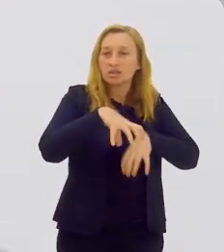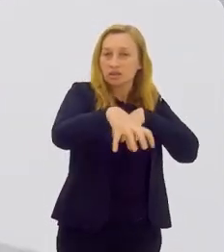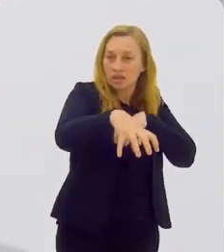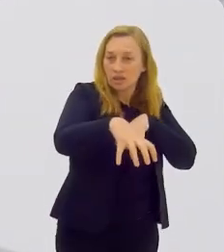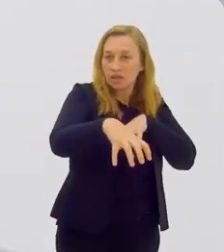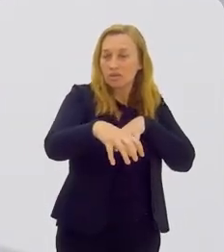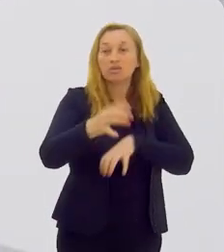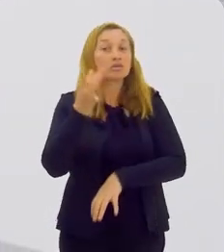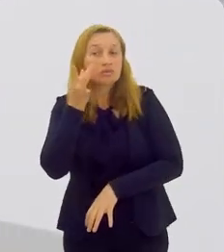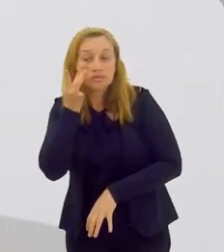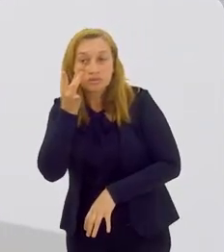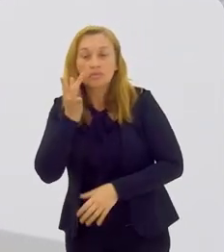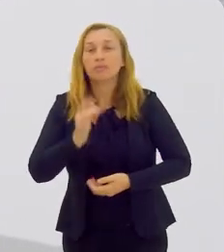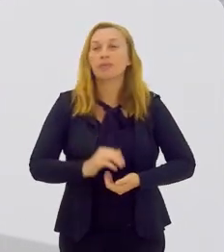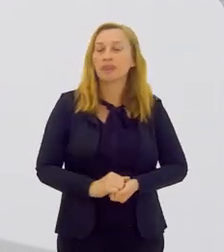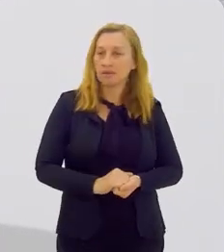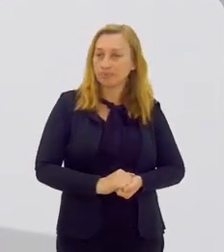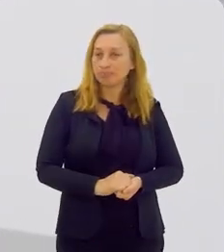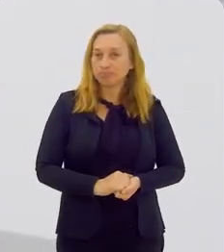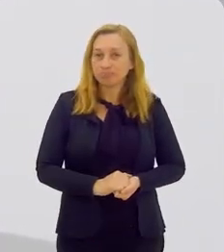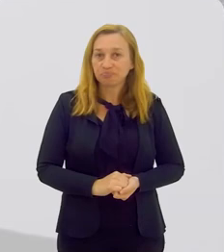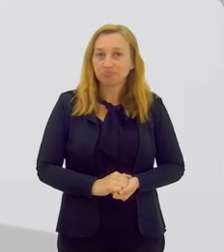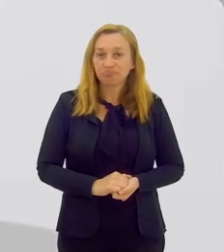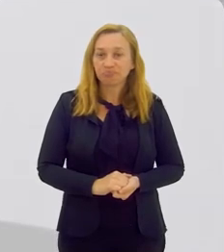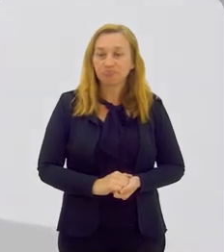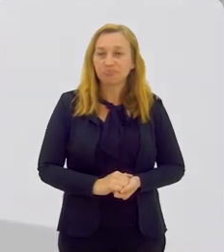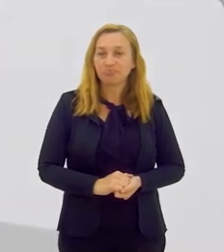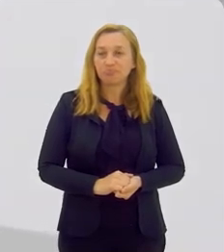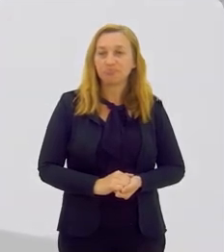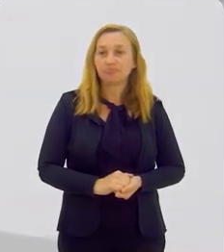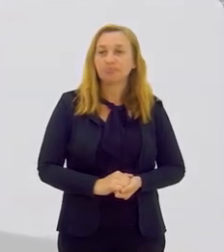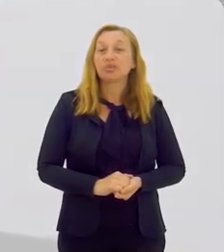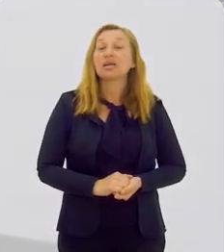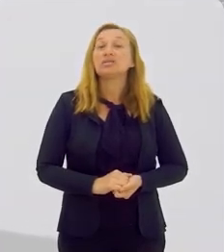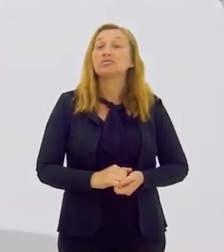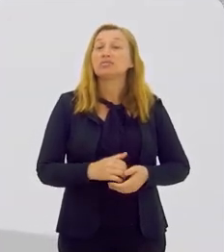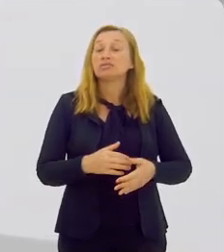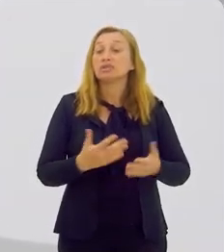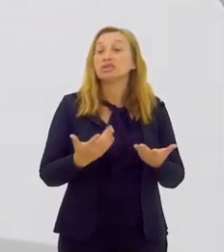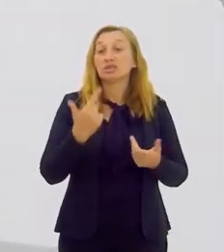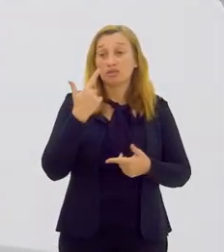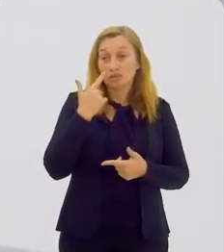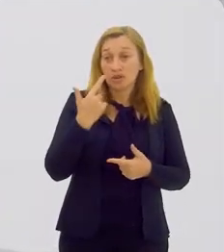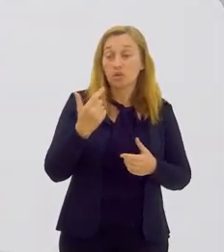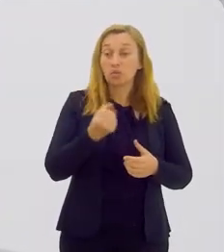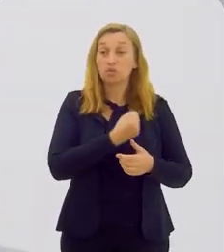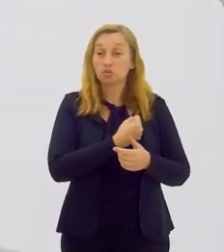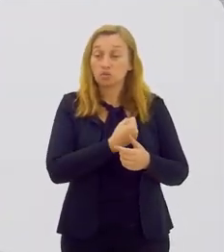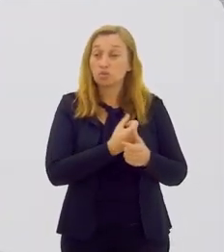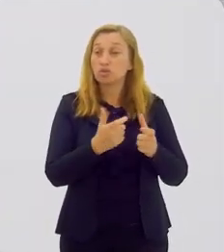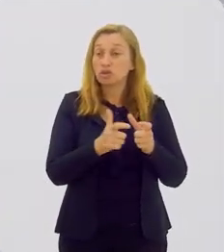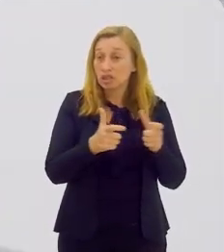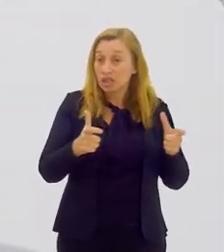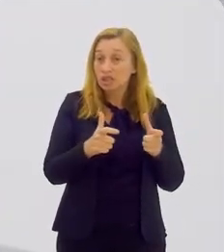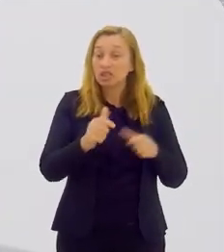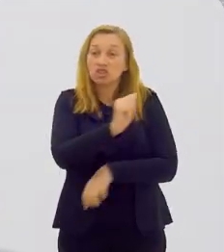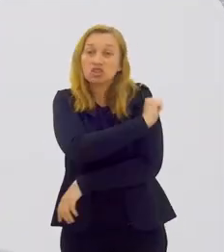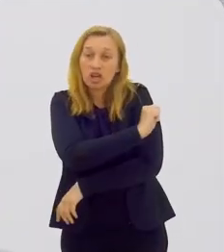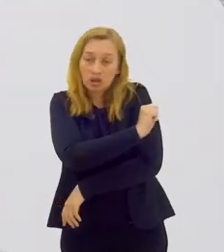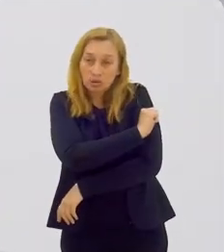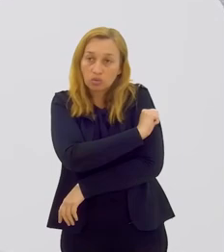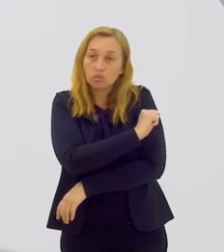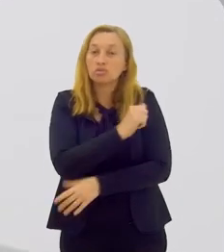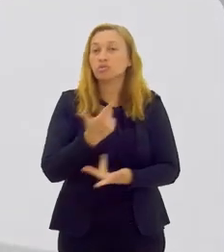presencial, semipresencial e à distância, que é uma modalidade que vem crescendo muito. A gente tem visto hoje, até